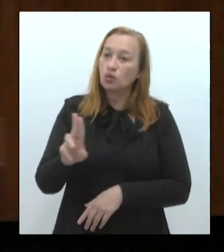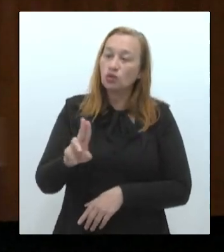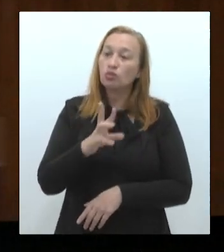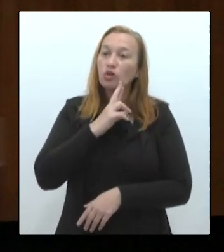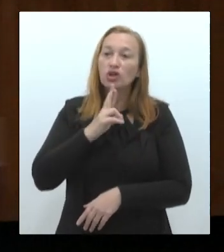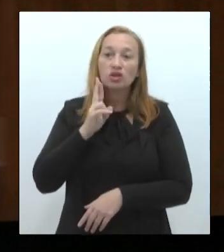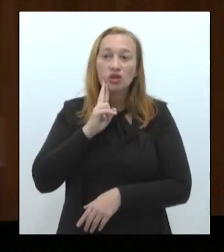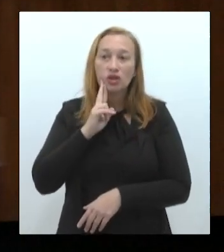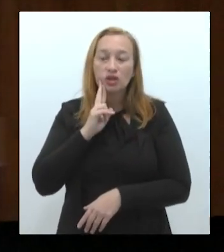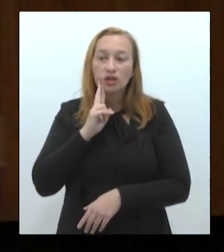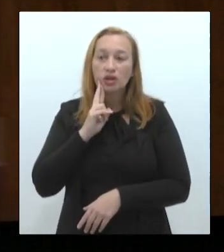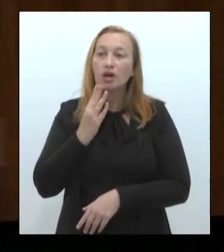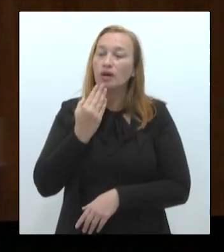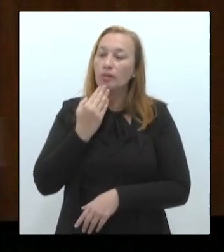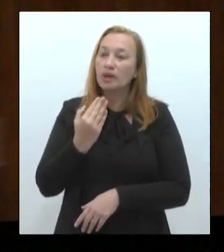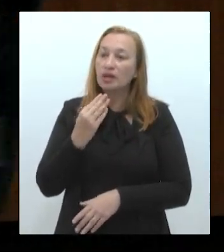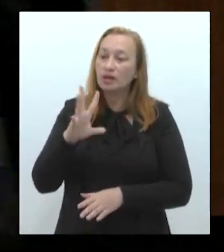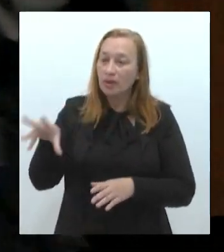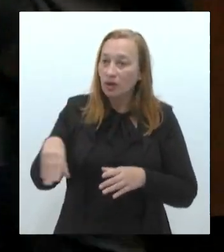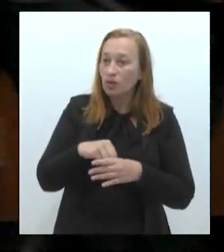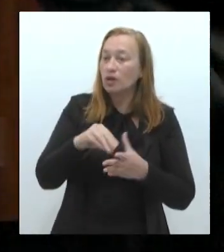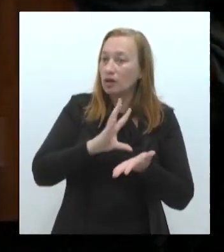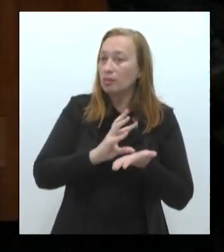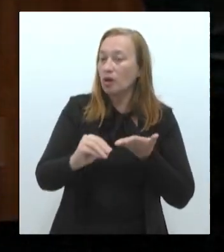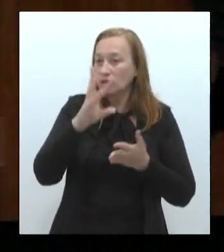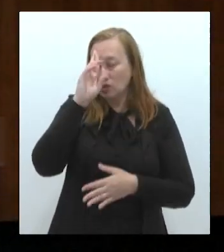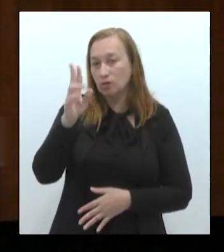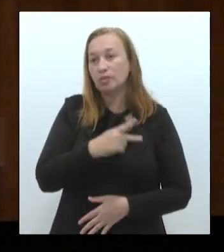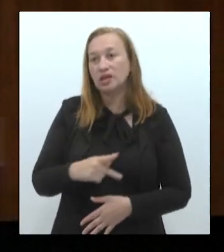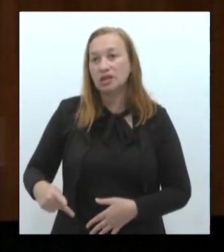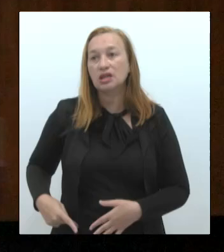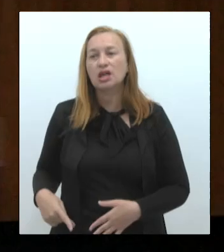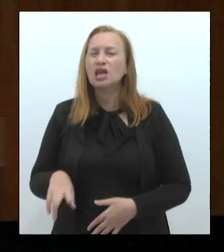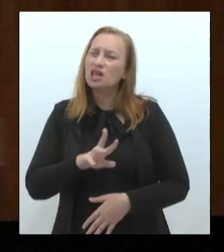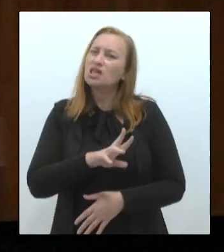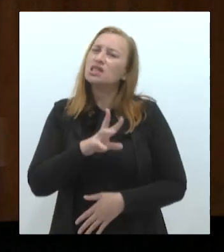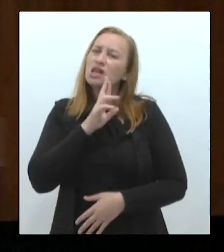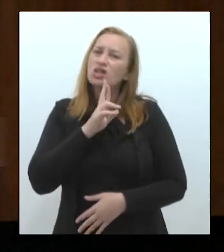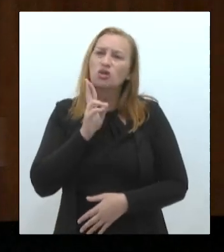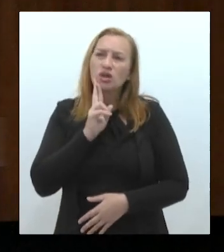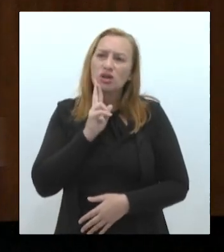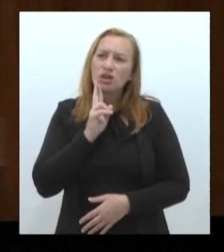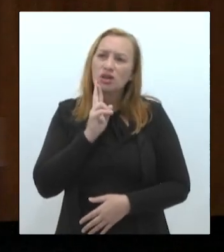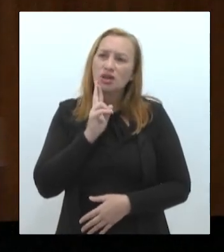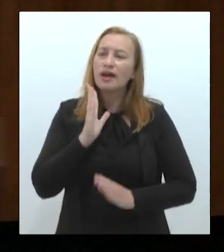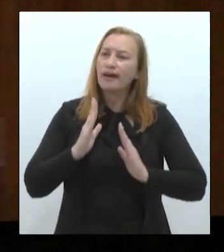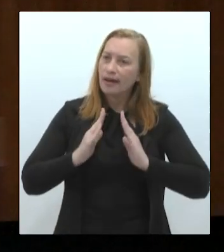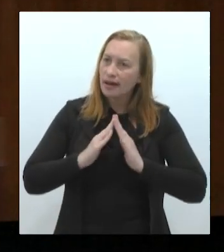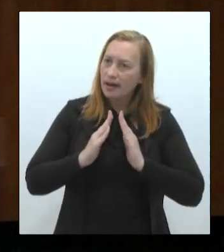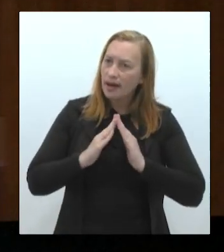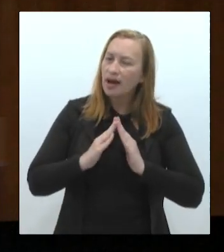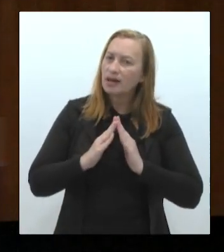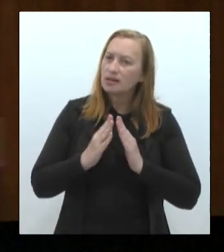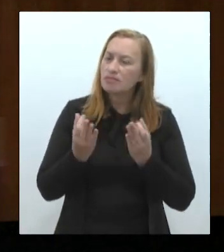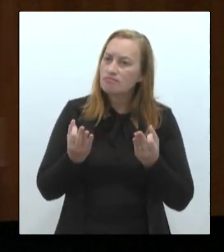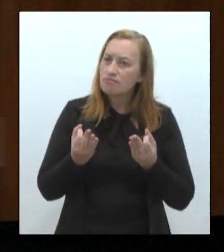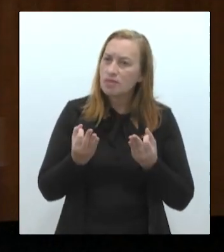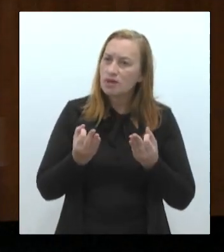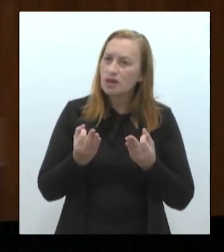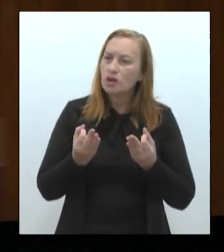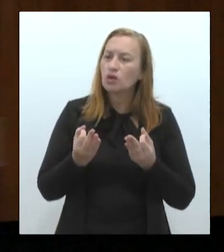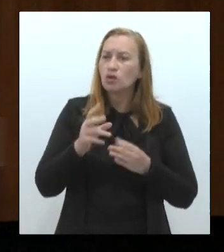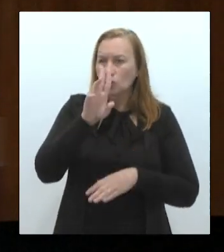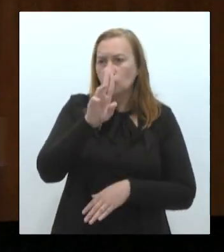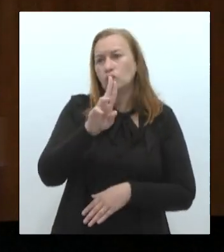restaurante. Também pedi para colocar em pauta, presidente, por favor, que esse restaurante casa bem o nome da pessoa